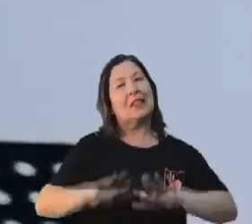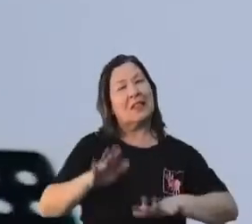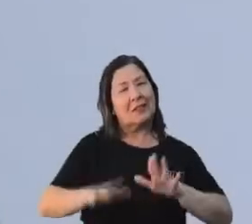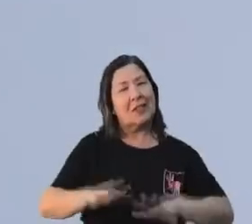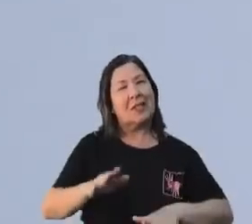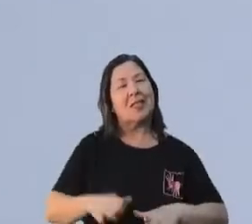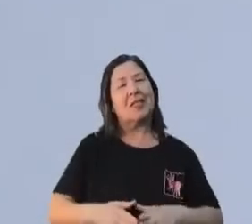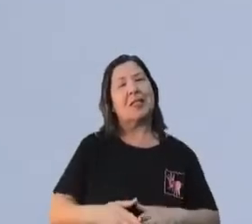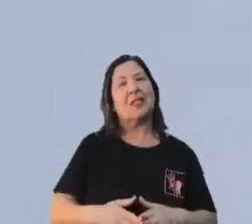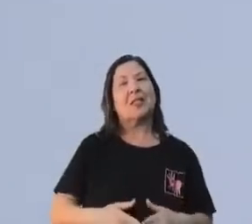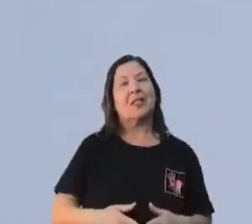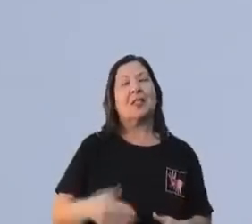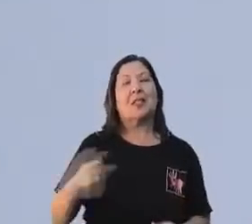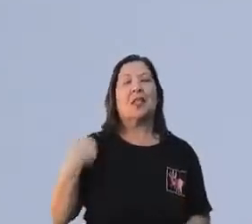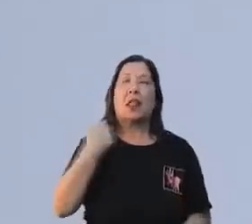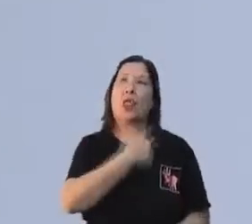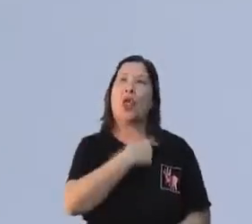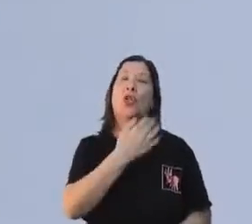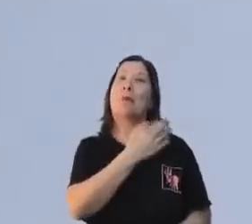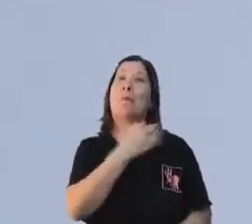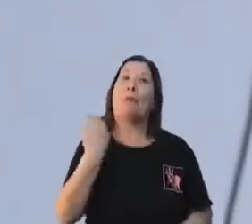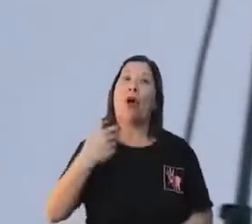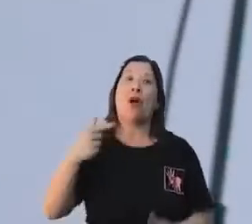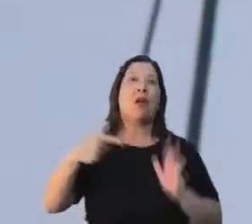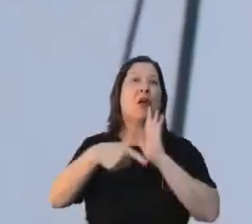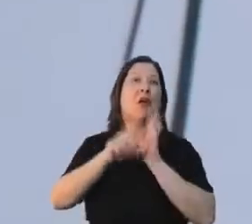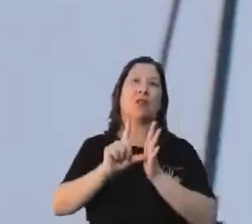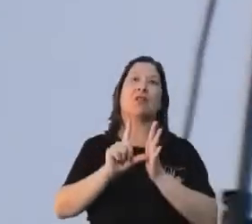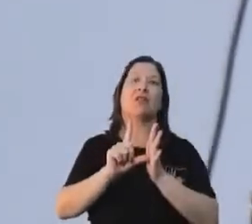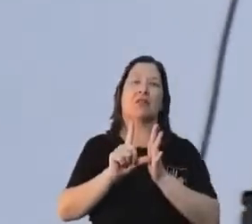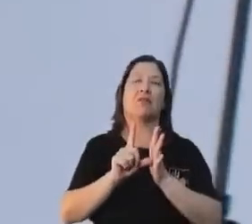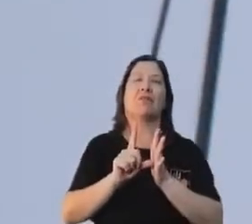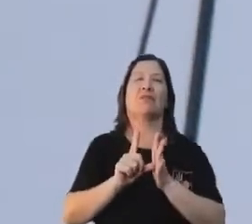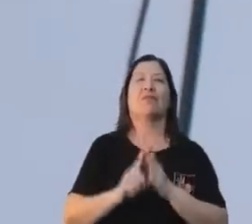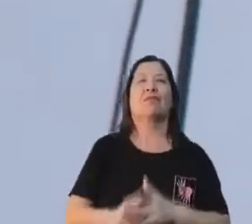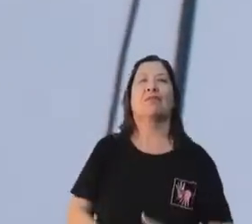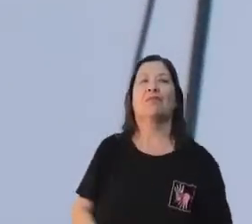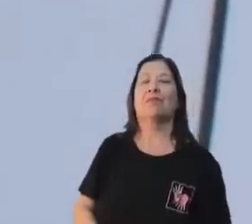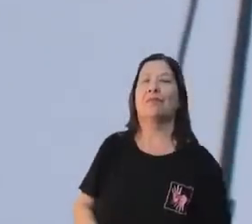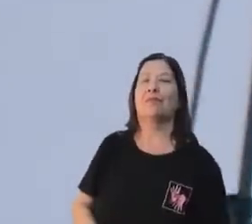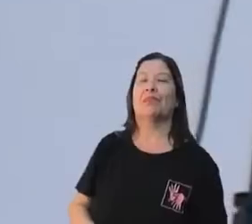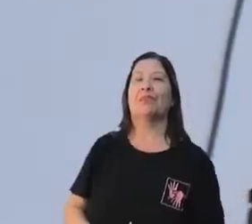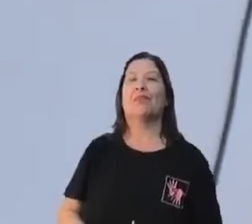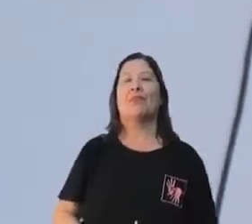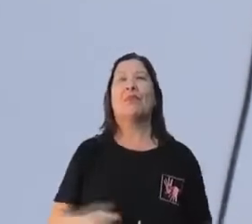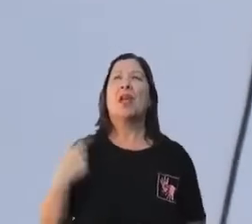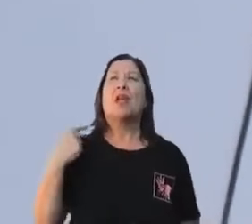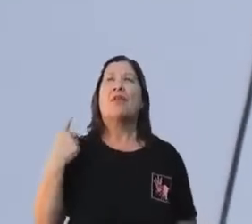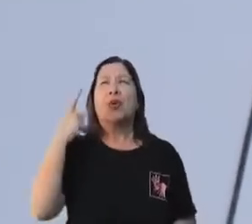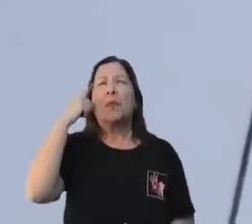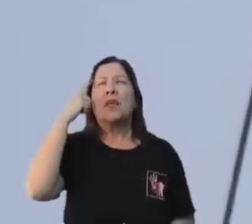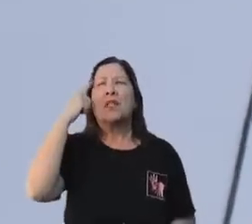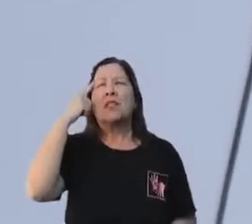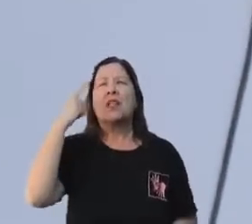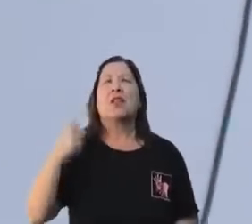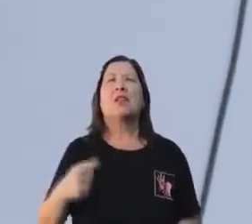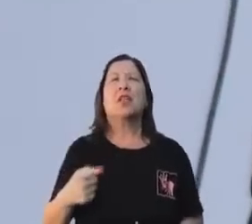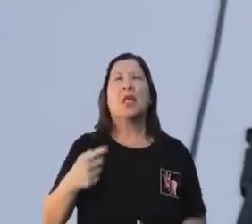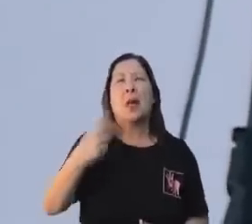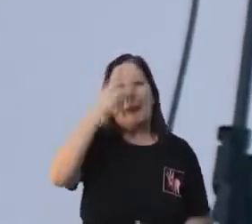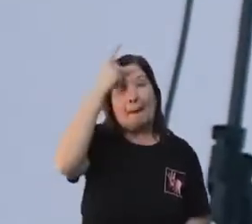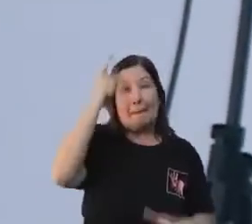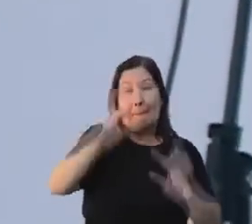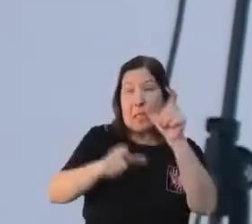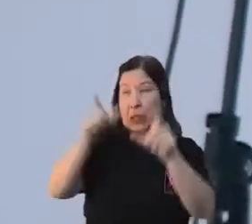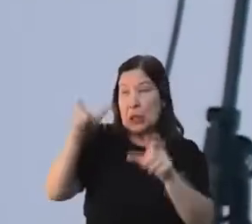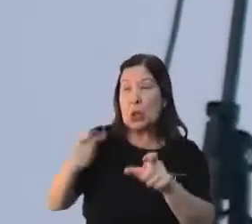Para mim, uma das coisas que mais me chocam na cultura brasileira é que defunto recebe mais elogio do que gente viva. Eu nunca entendi